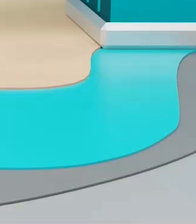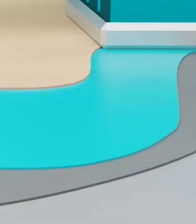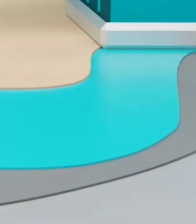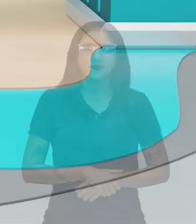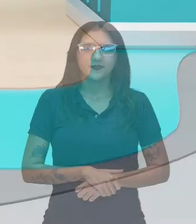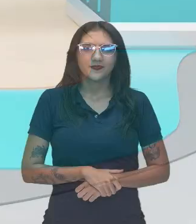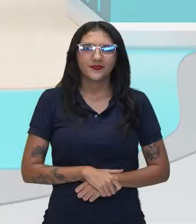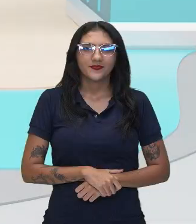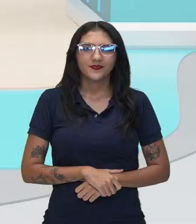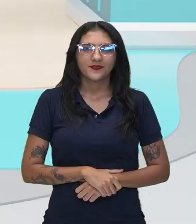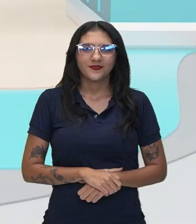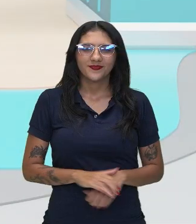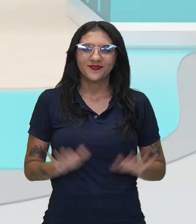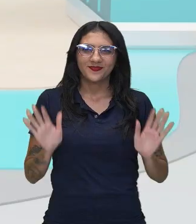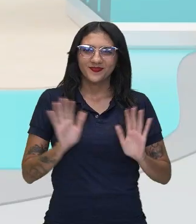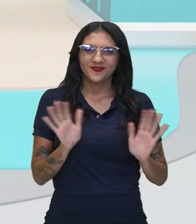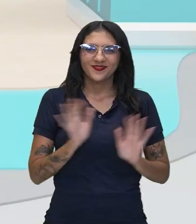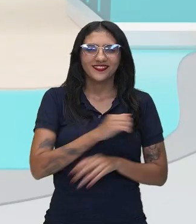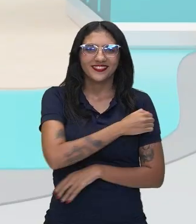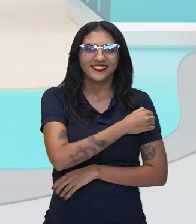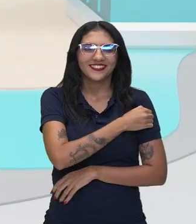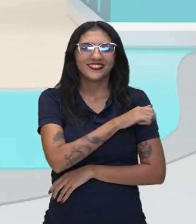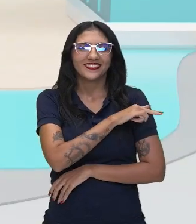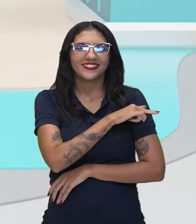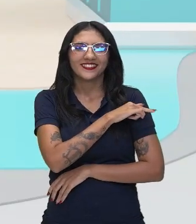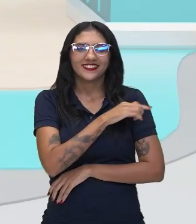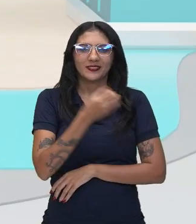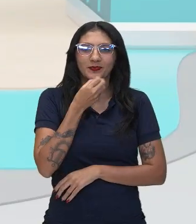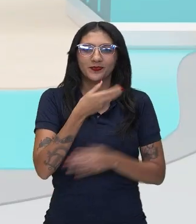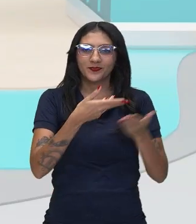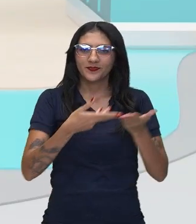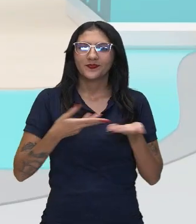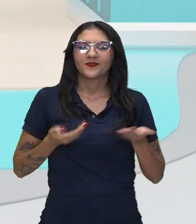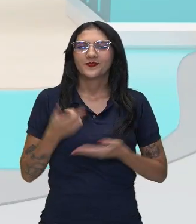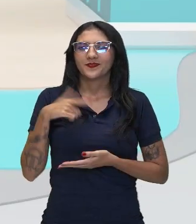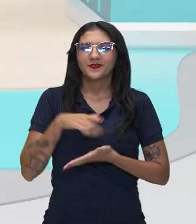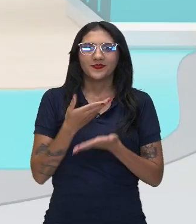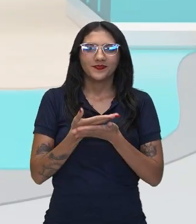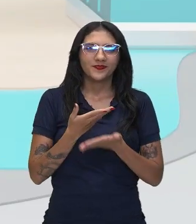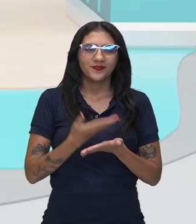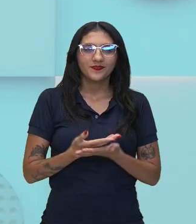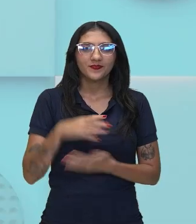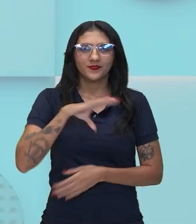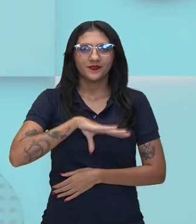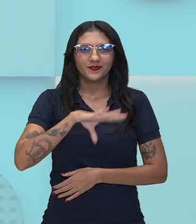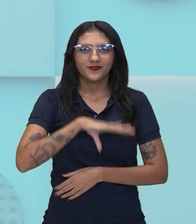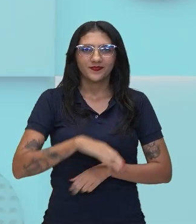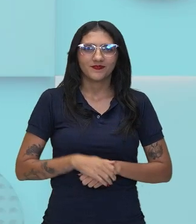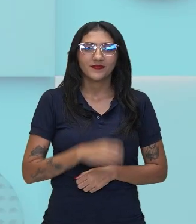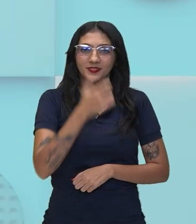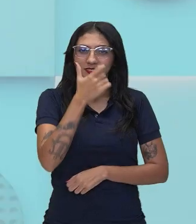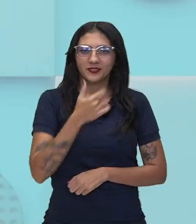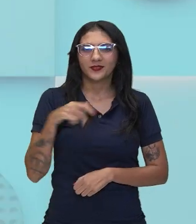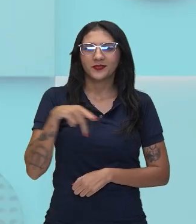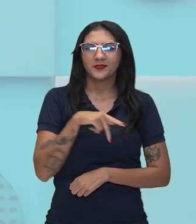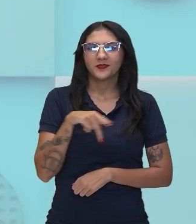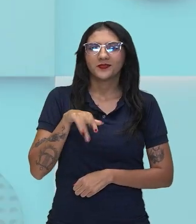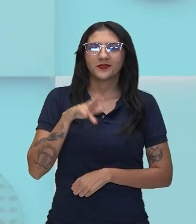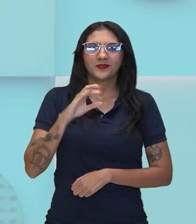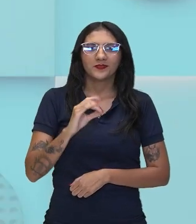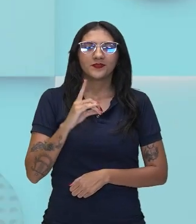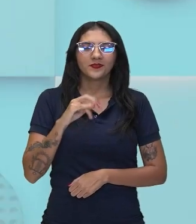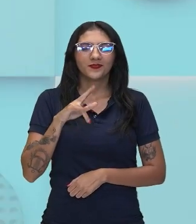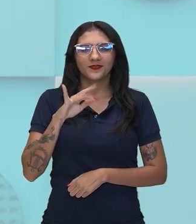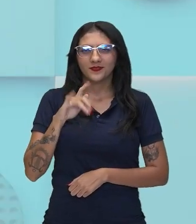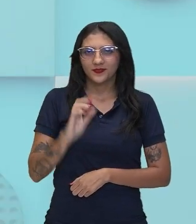Olá, queridos alunos do 7º ano, sejam bem-vindos a mais um encontro de língua portuguesa. Eu sou o professor Rodrigo Ribeiro, ministrante